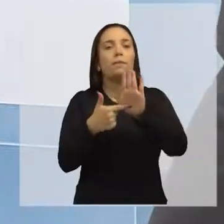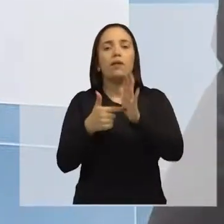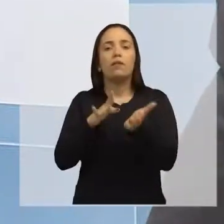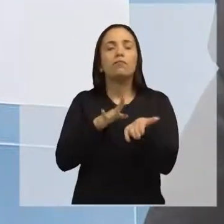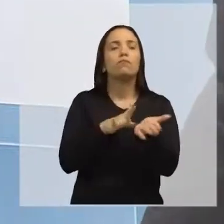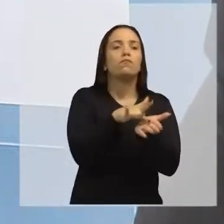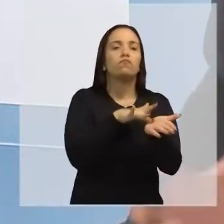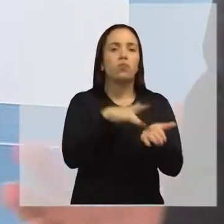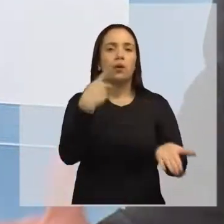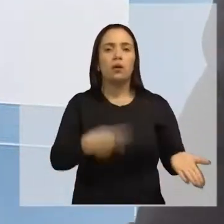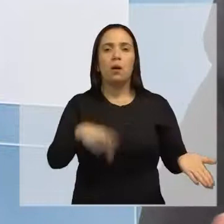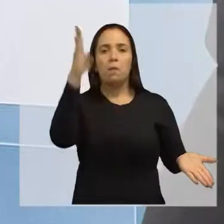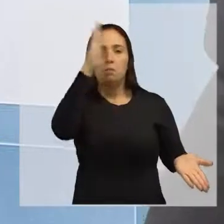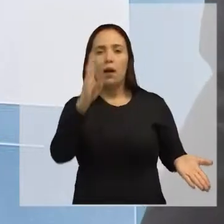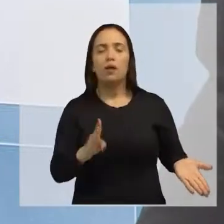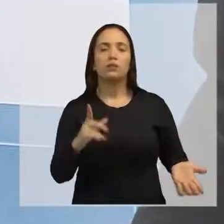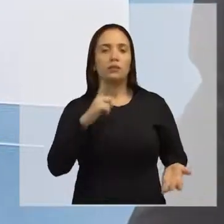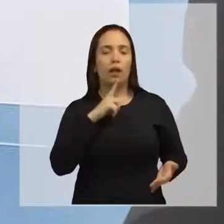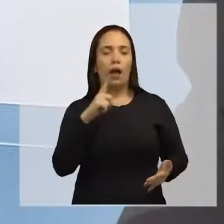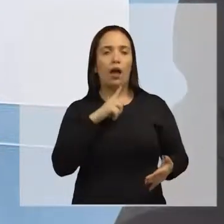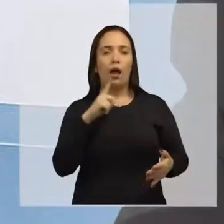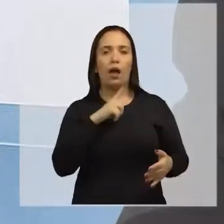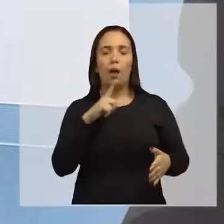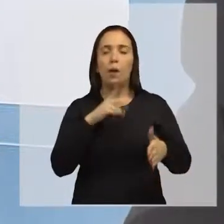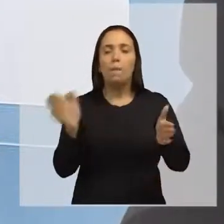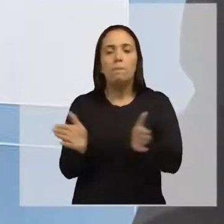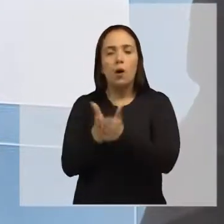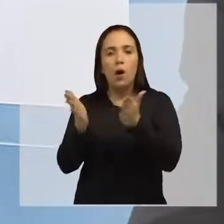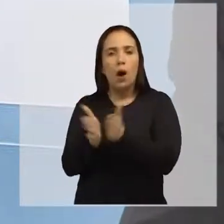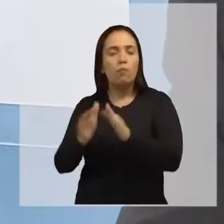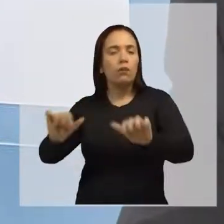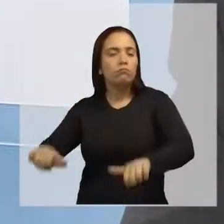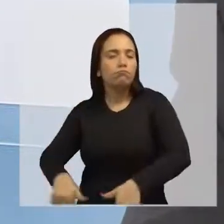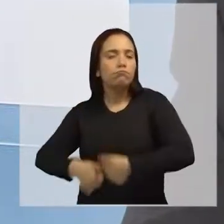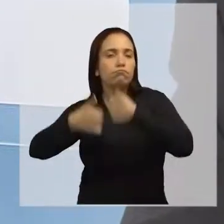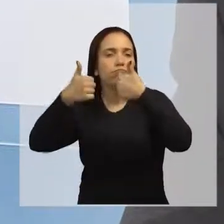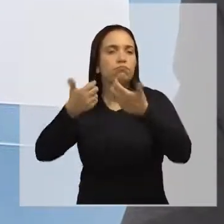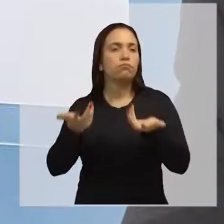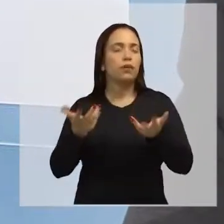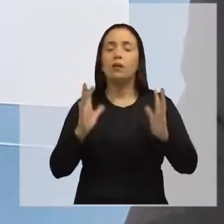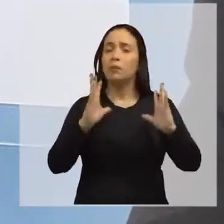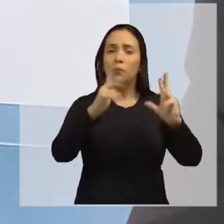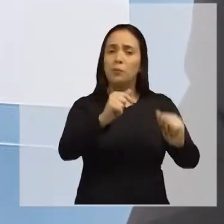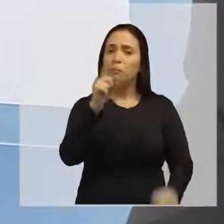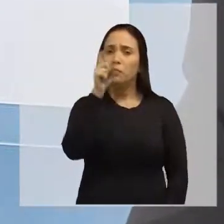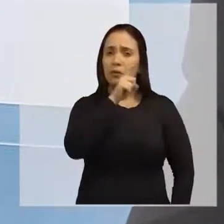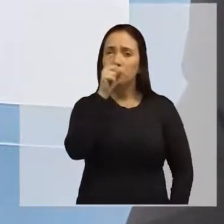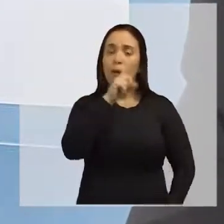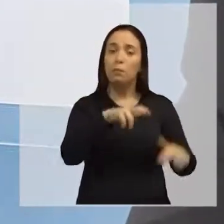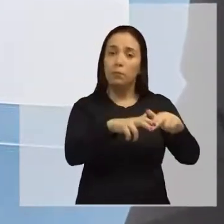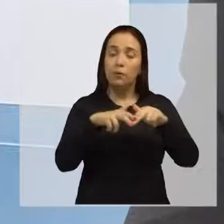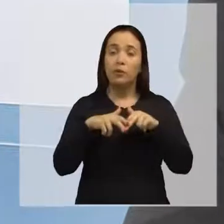em desenvolvimento, com inclusão social, tudo mentira. E para mim o